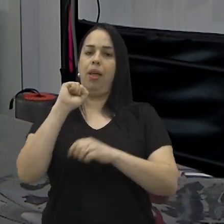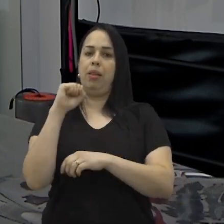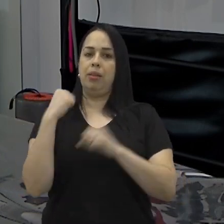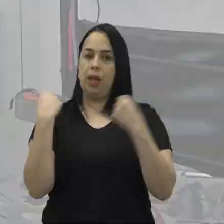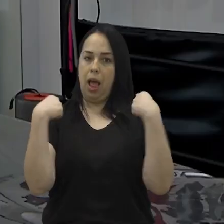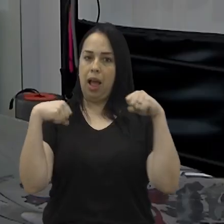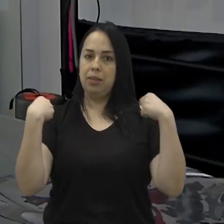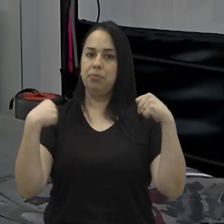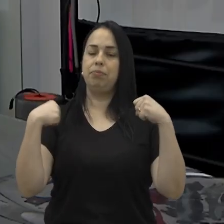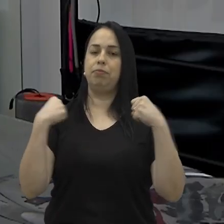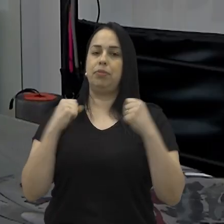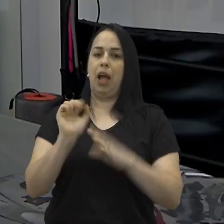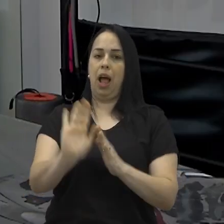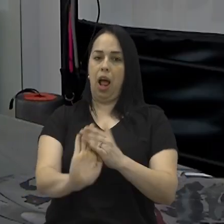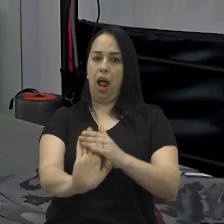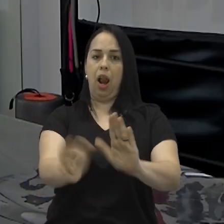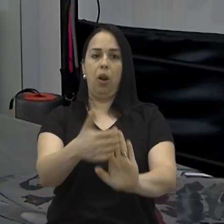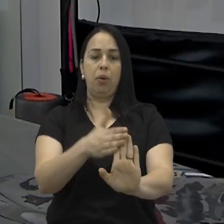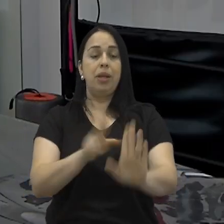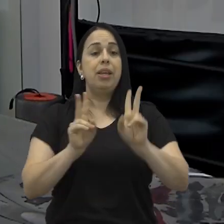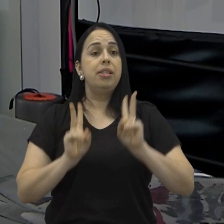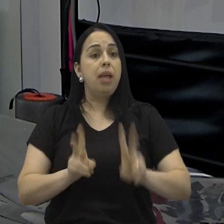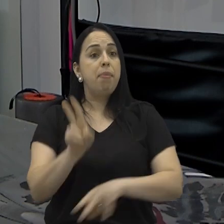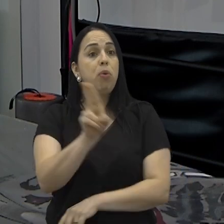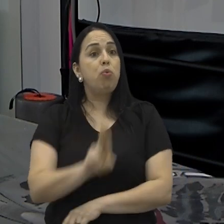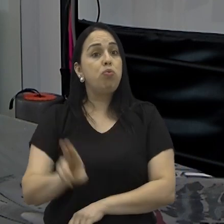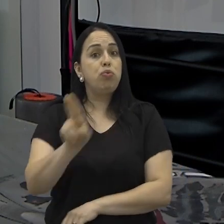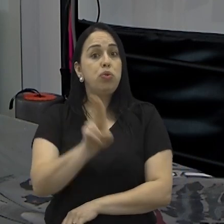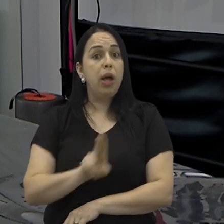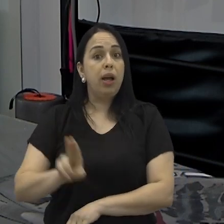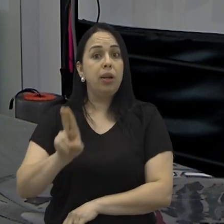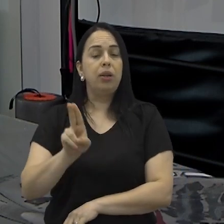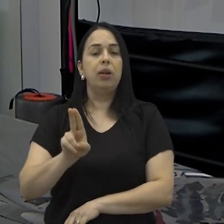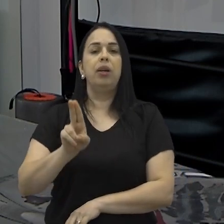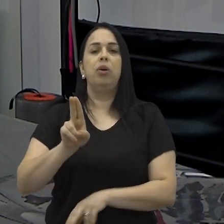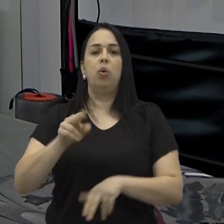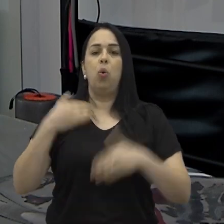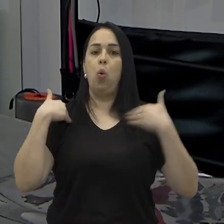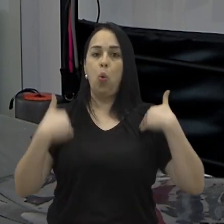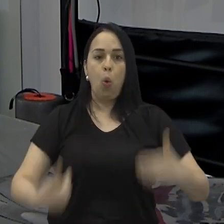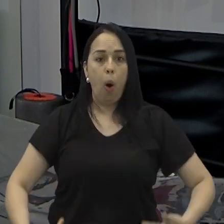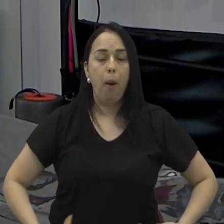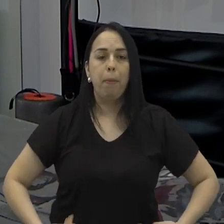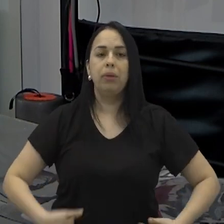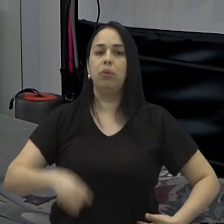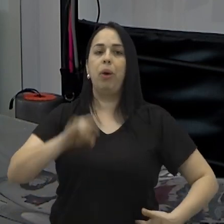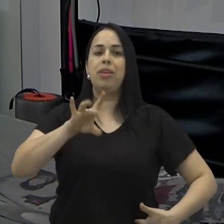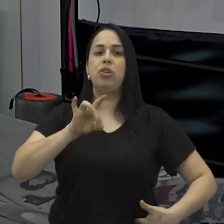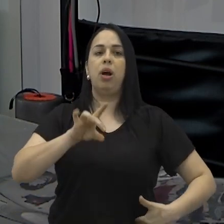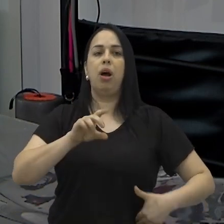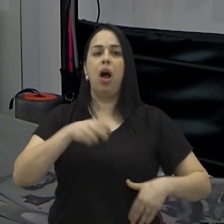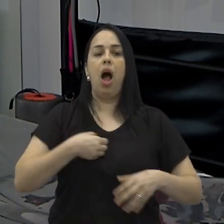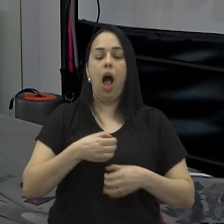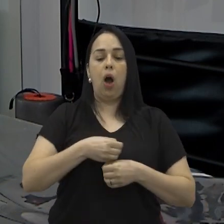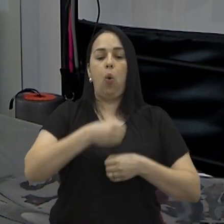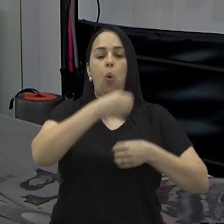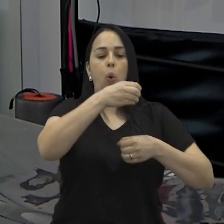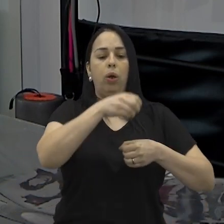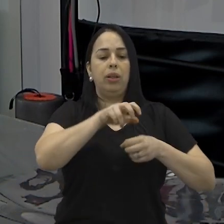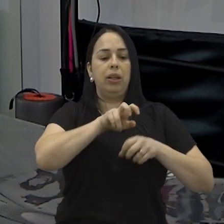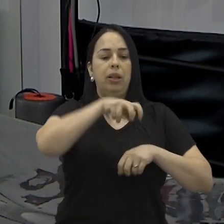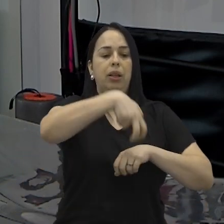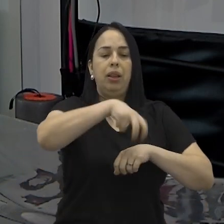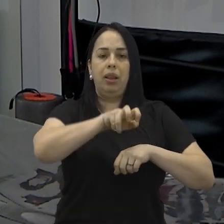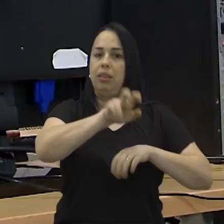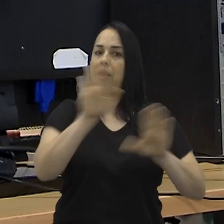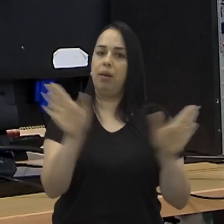um todo, e sempre que possível utilizar ao máximo todo o corpo e não só a coluna para fazer o carregamento